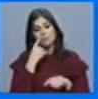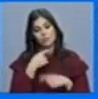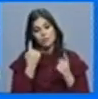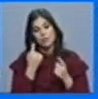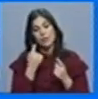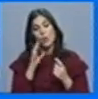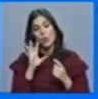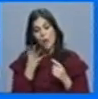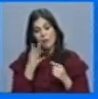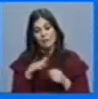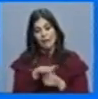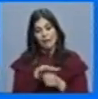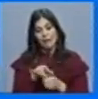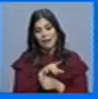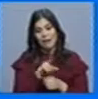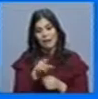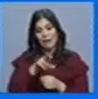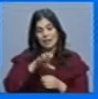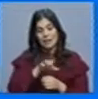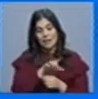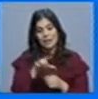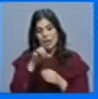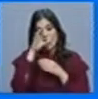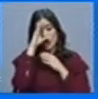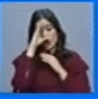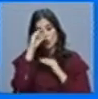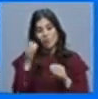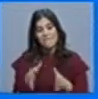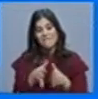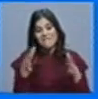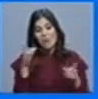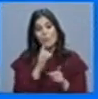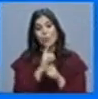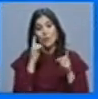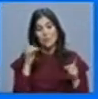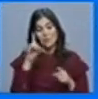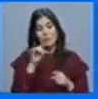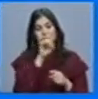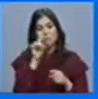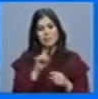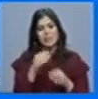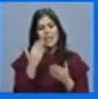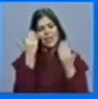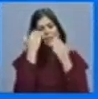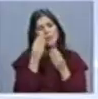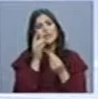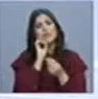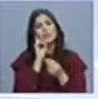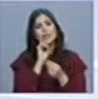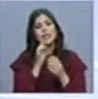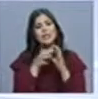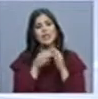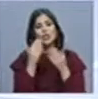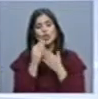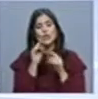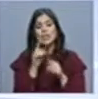que aquela zona equatorial da Lua começou a ficar mais larga e porquê. Um outro dado deste estudo muito interessante diz-nos que